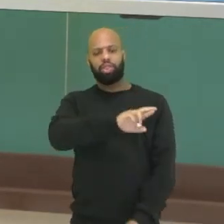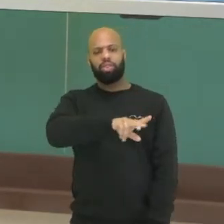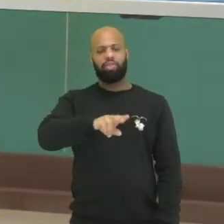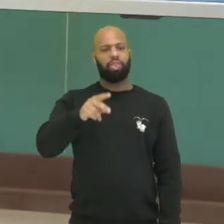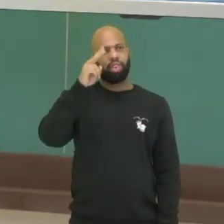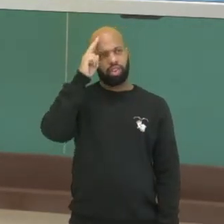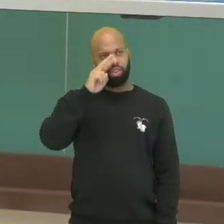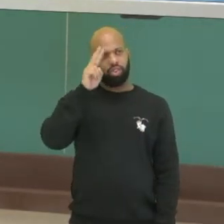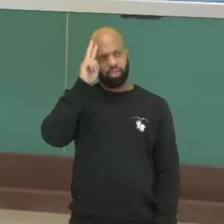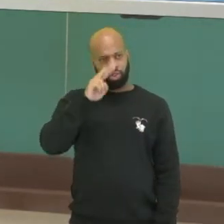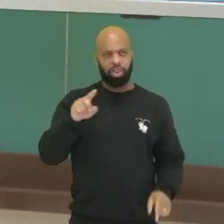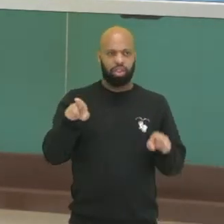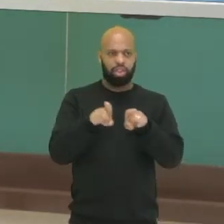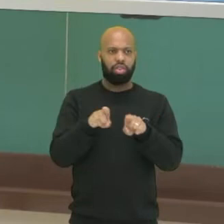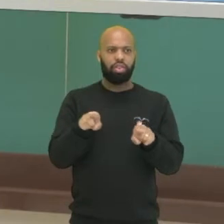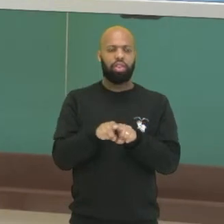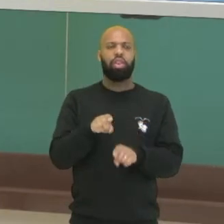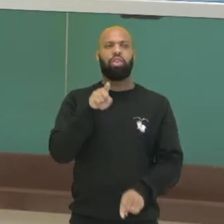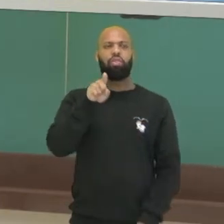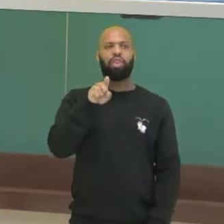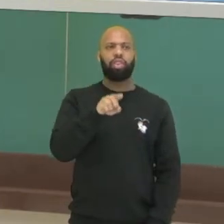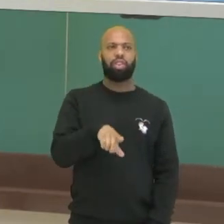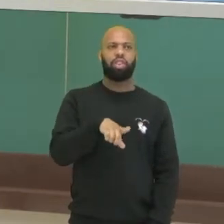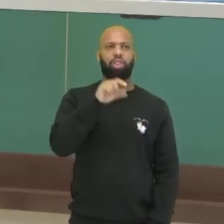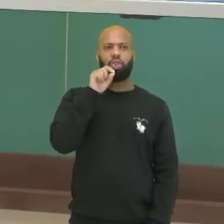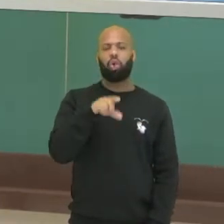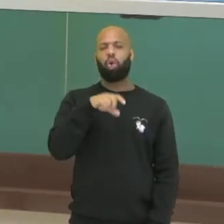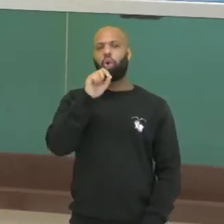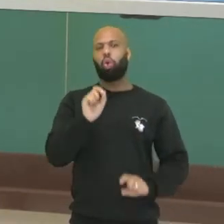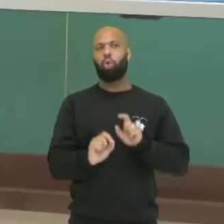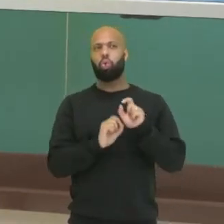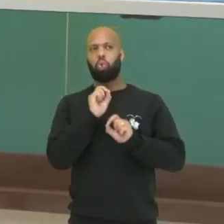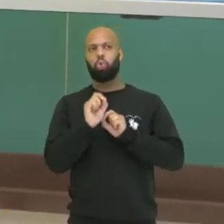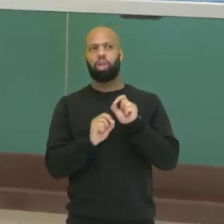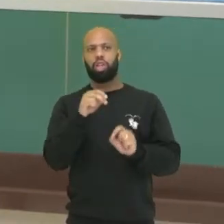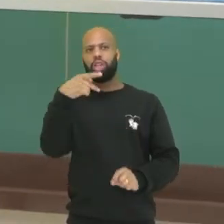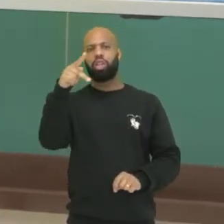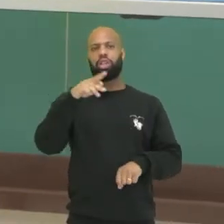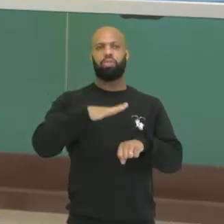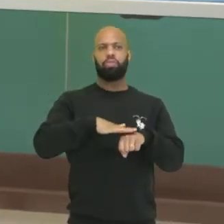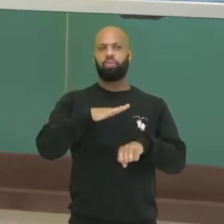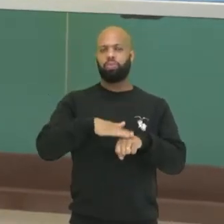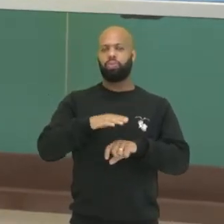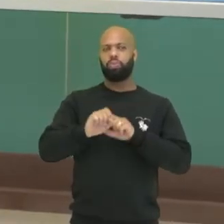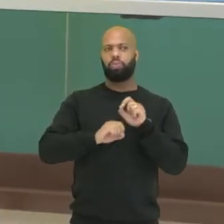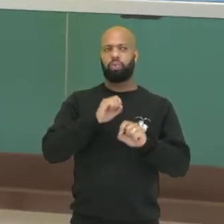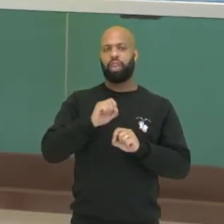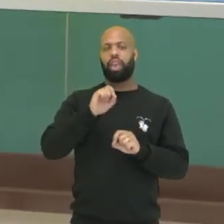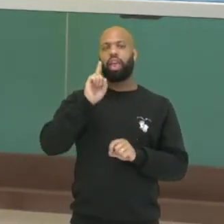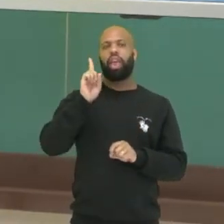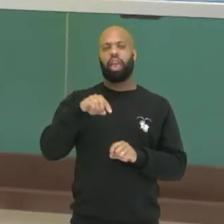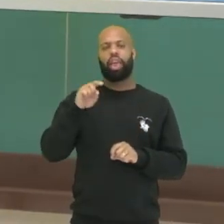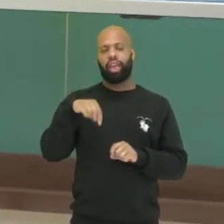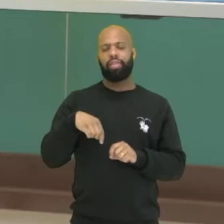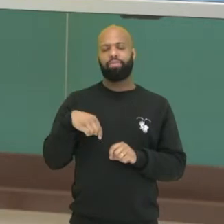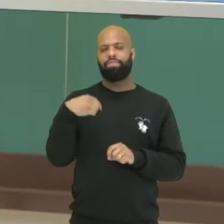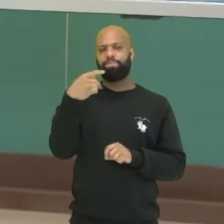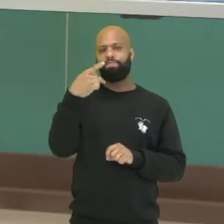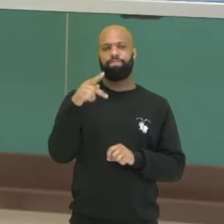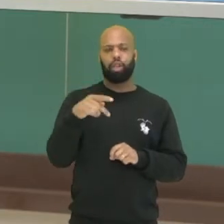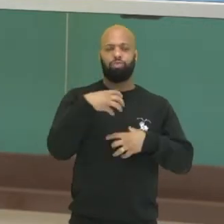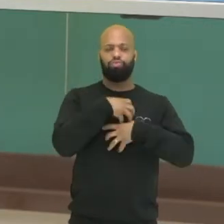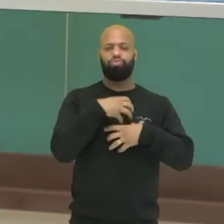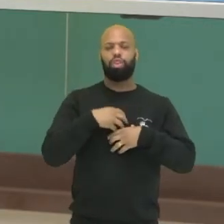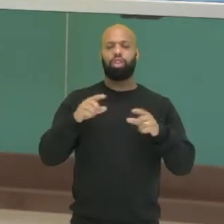quem sabe, de repente, você escolhe compõe a sua própria trilha sonora para uma história que você vai filmar aí no